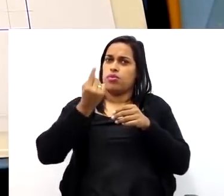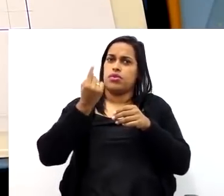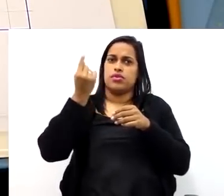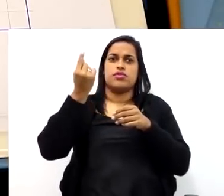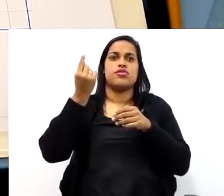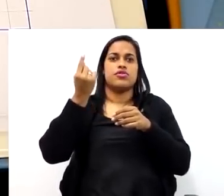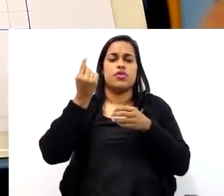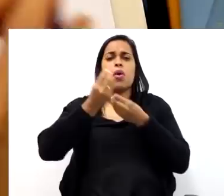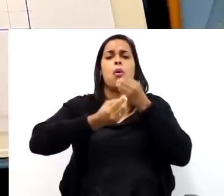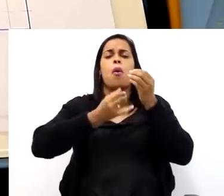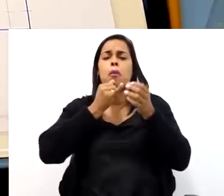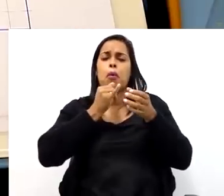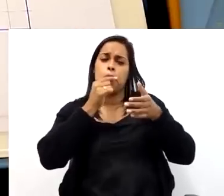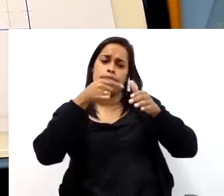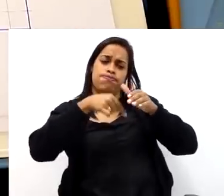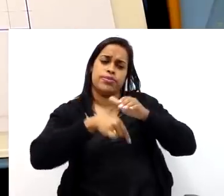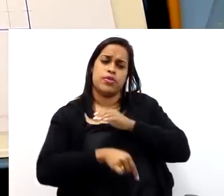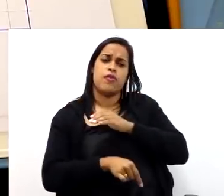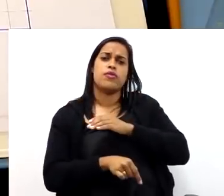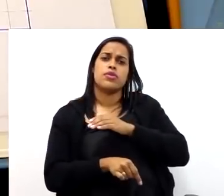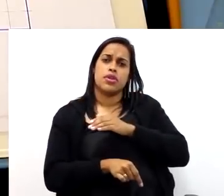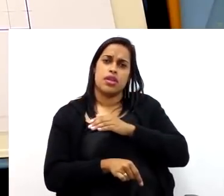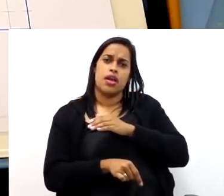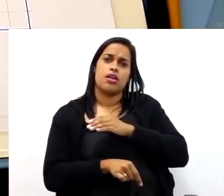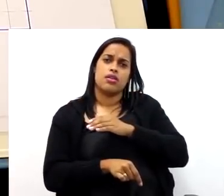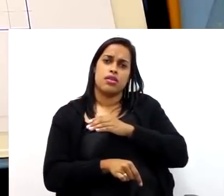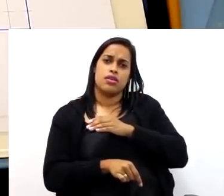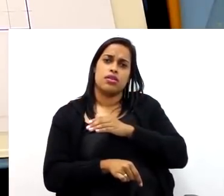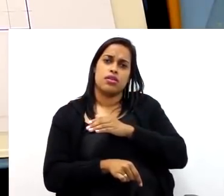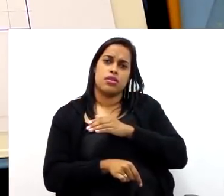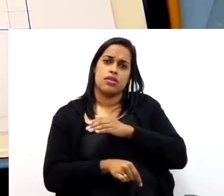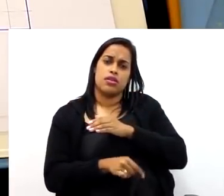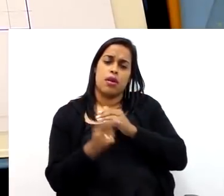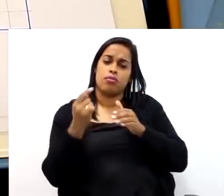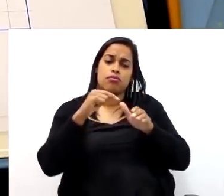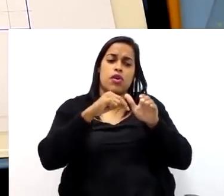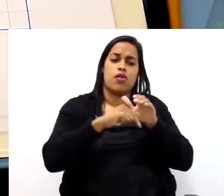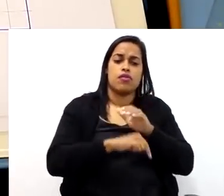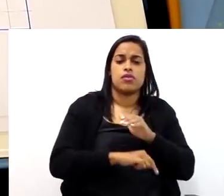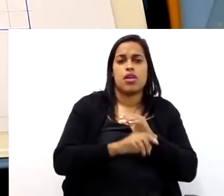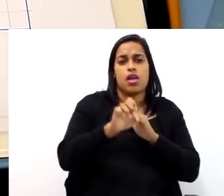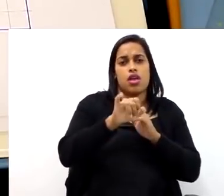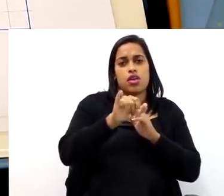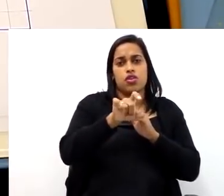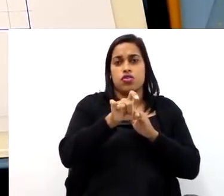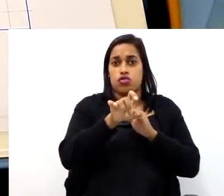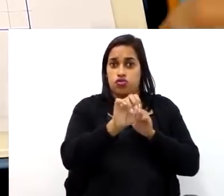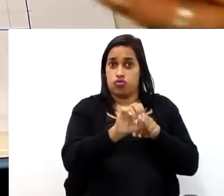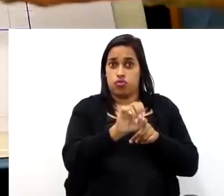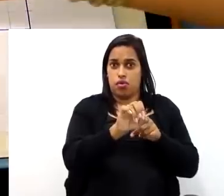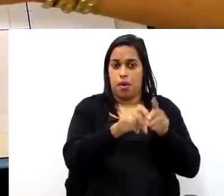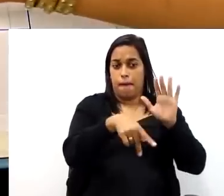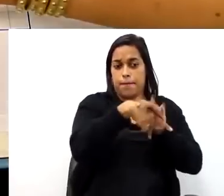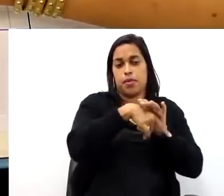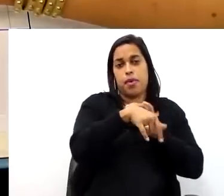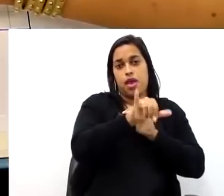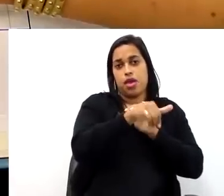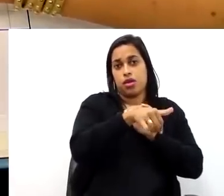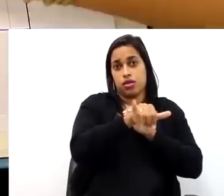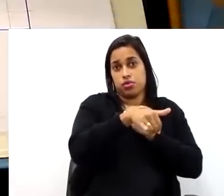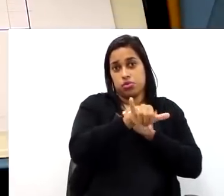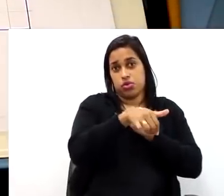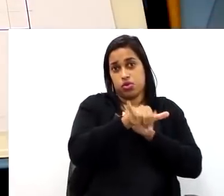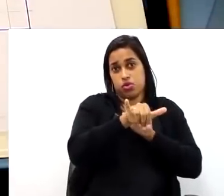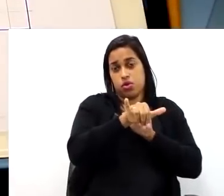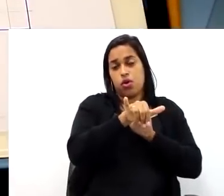Onde é que estão as minhas profundidades? A minha profundidade, ó, seria um eixo que está saindo daqui, o meu eixo Y, que na verdade ele